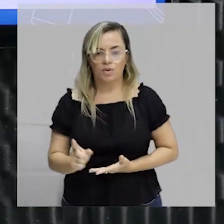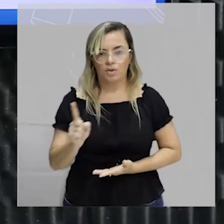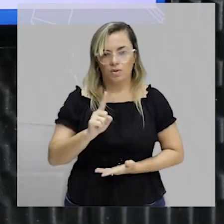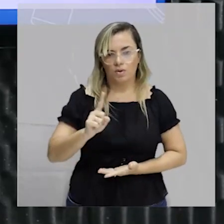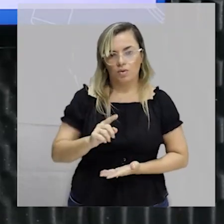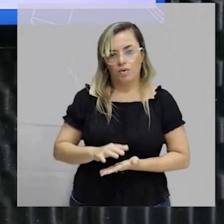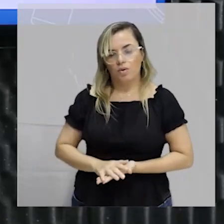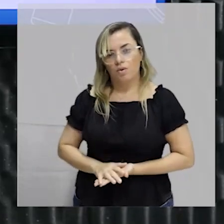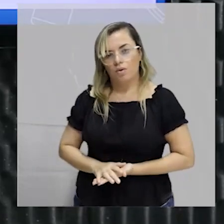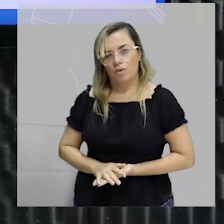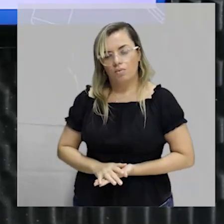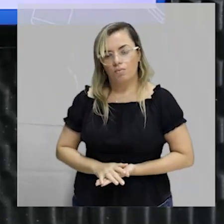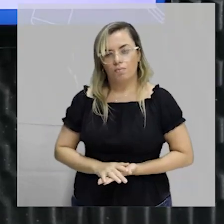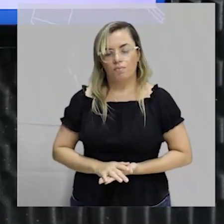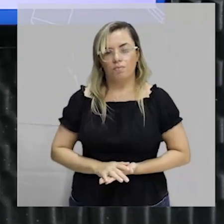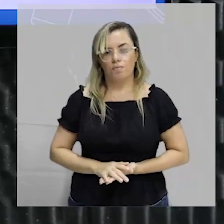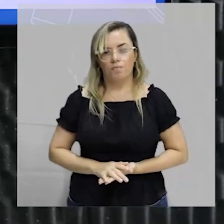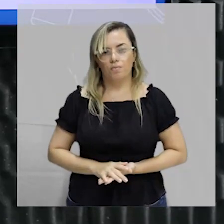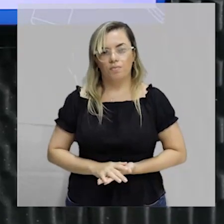ocorra